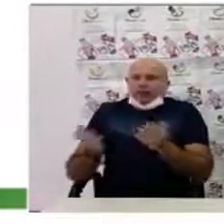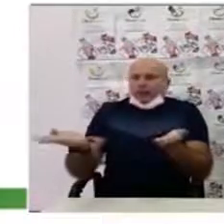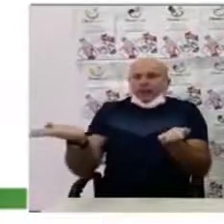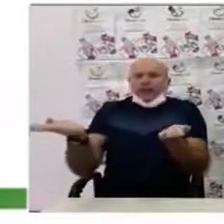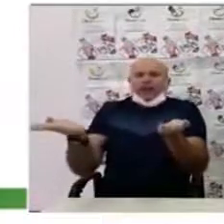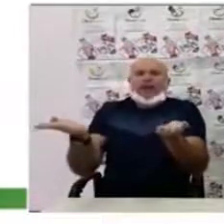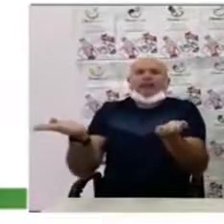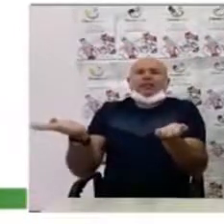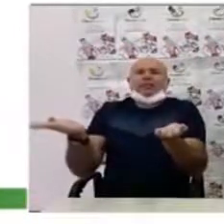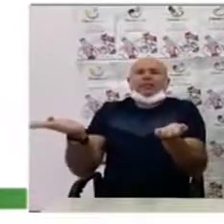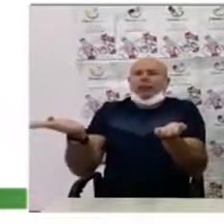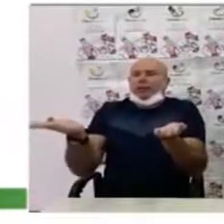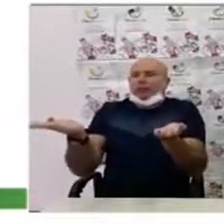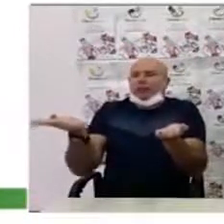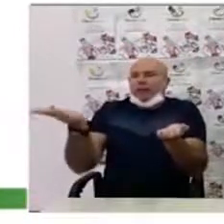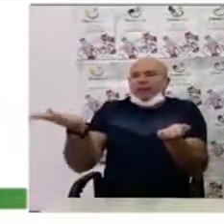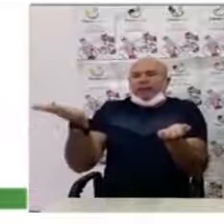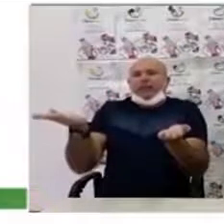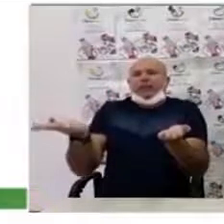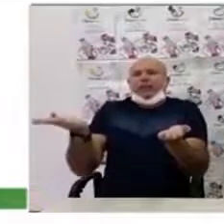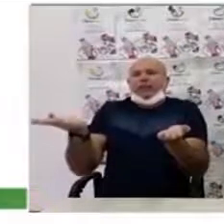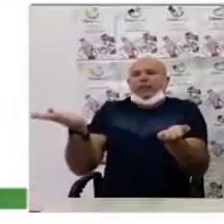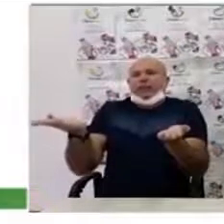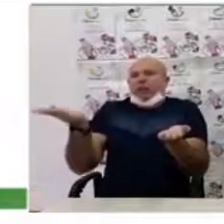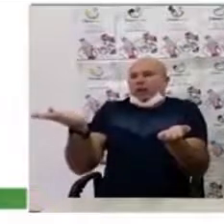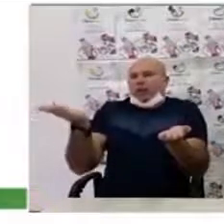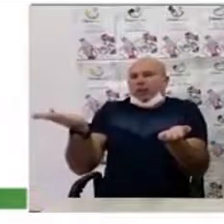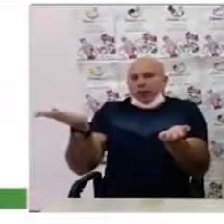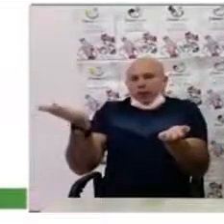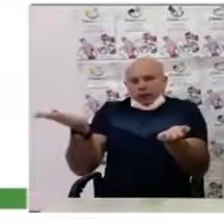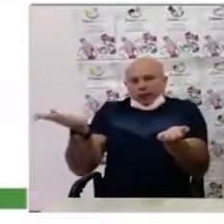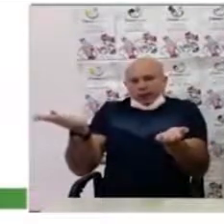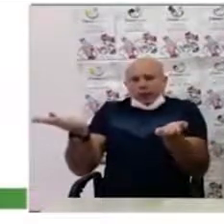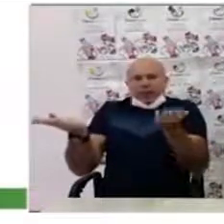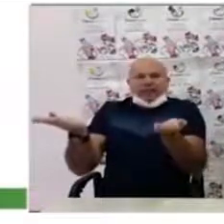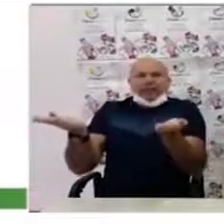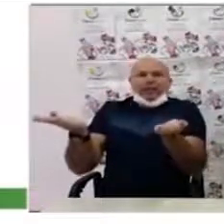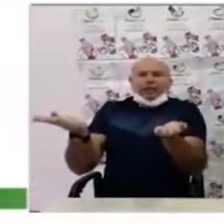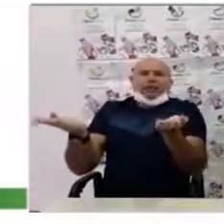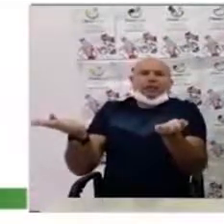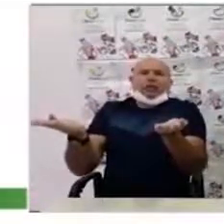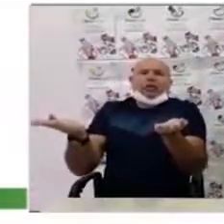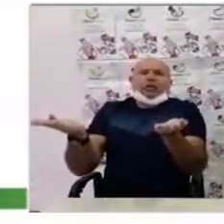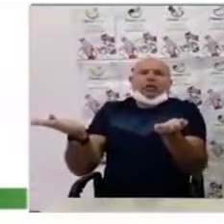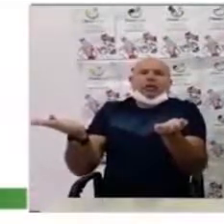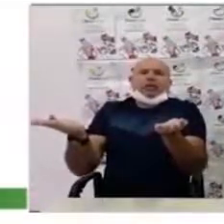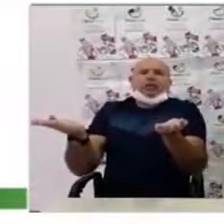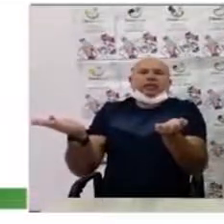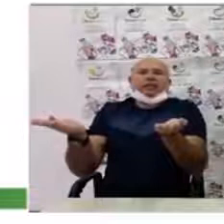se eu tiver com a balança de dois pratos, se nesse prato aqui eu colocar um próton, nesse prato aqui eu tenho que